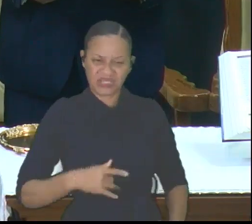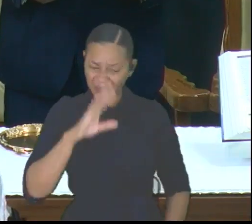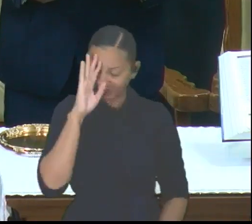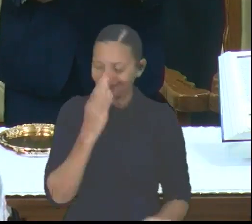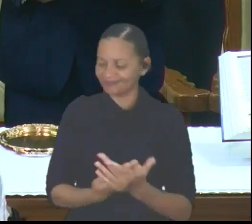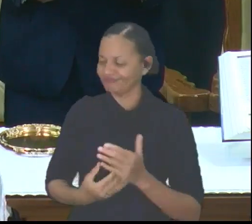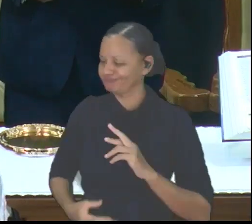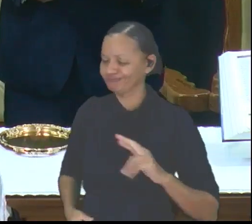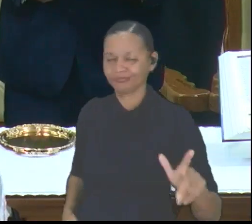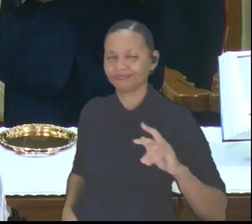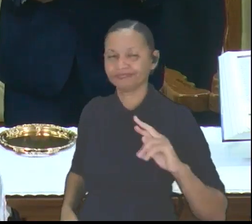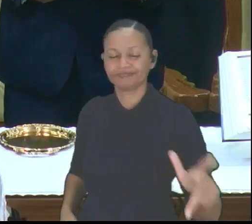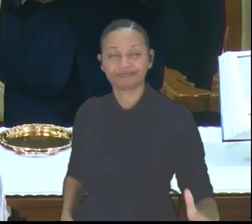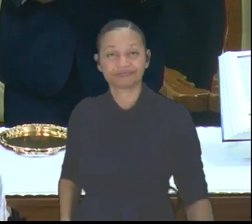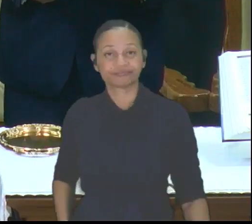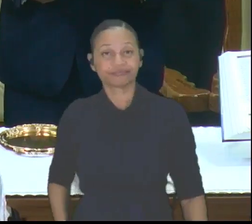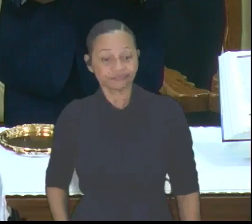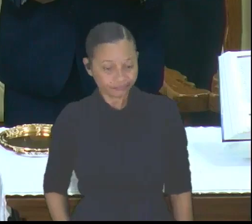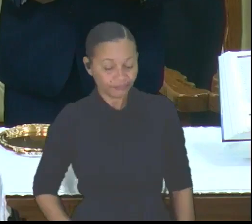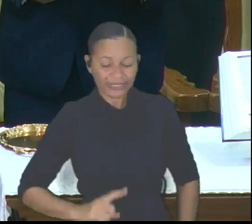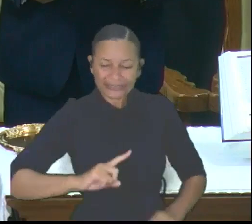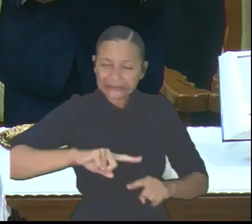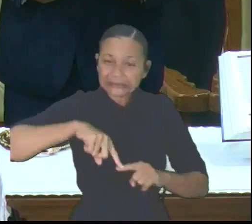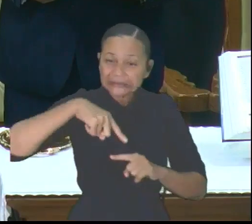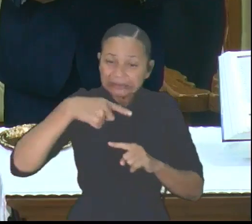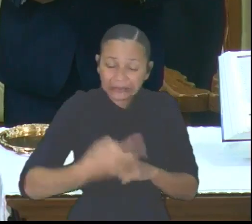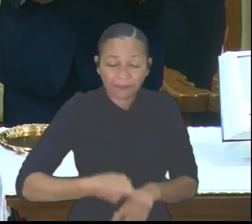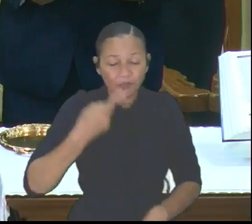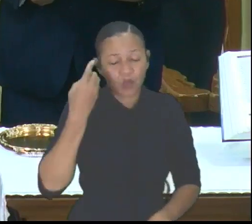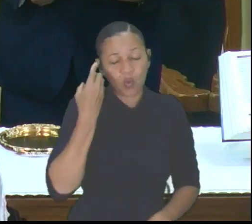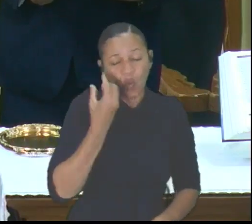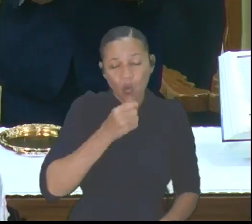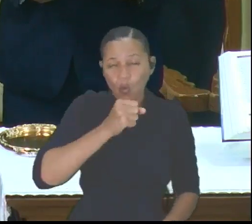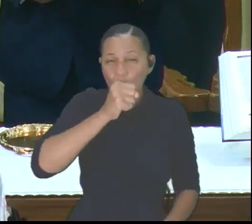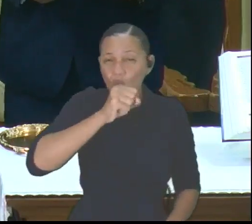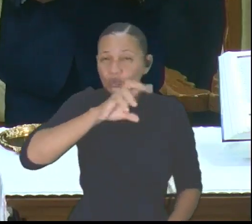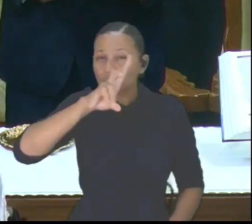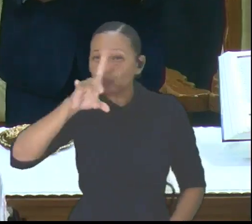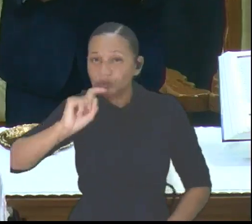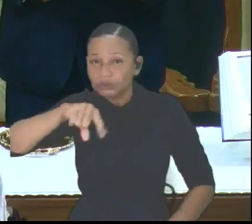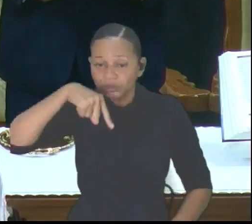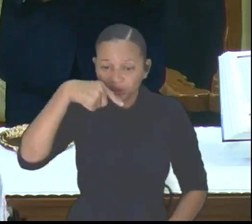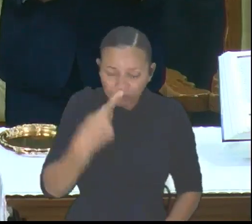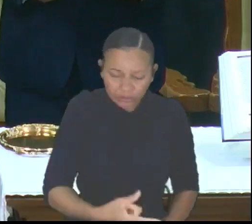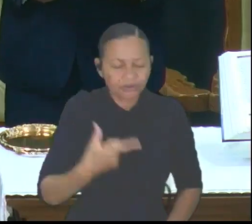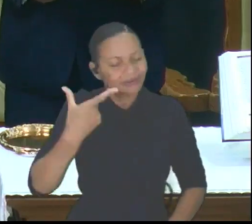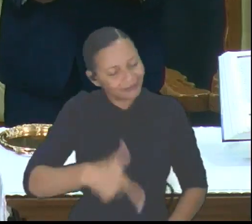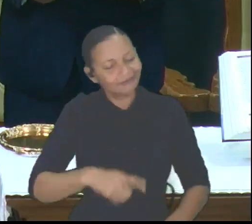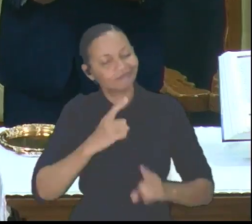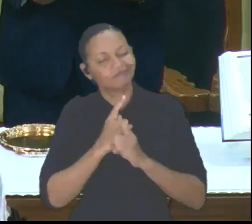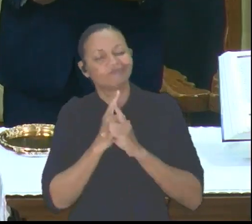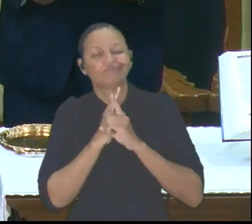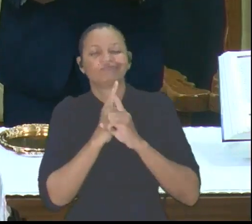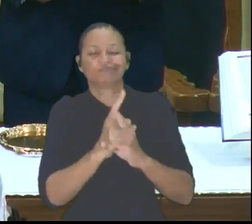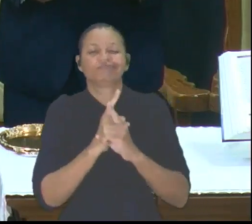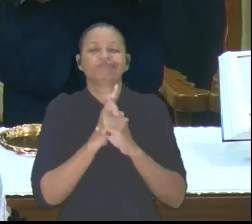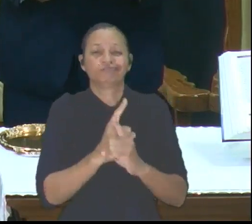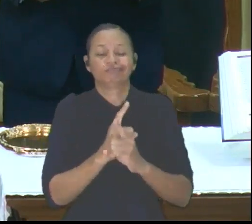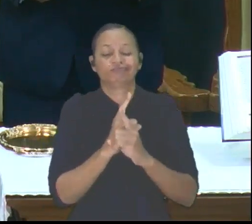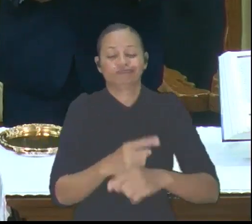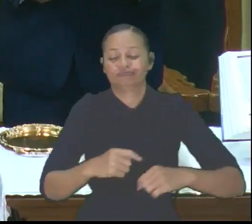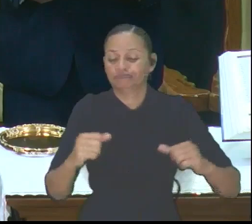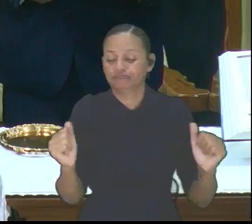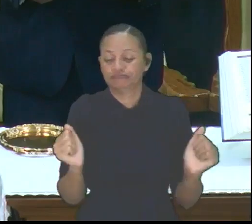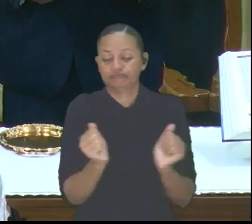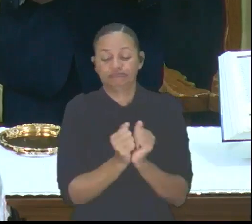crerei. E 8 dias depois, estavam outra vez os discípulos dentro, e com